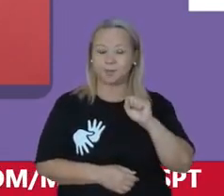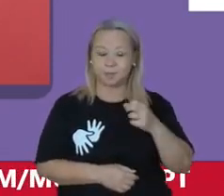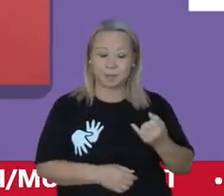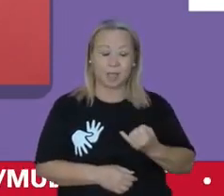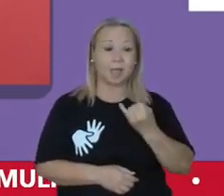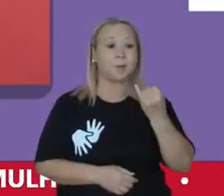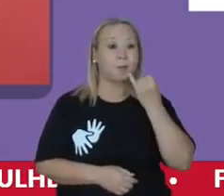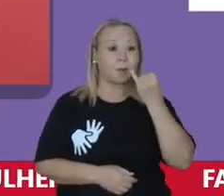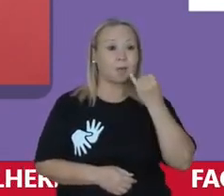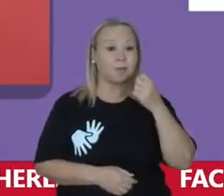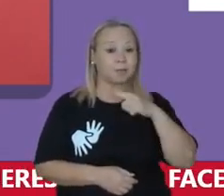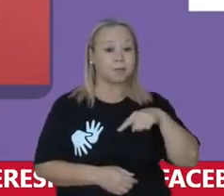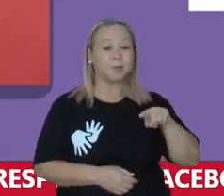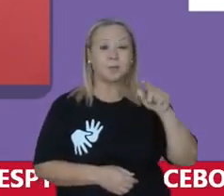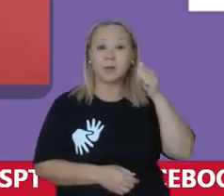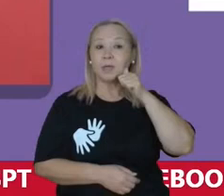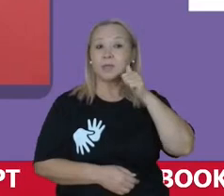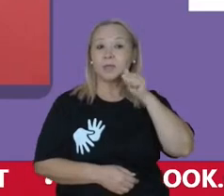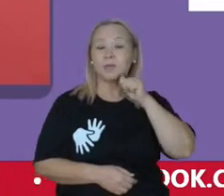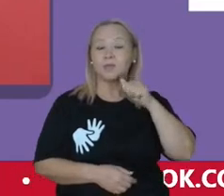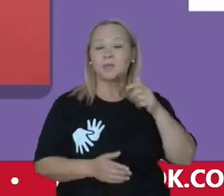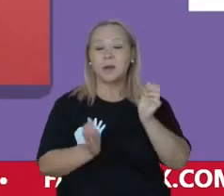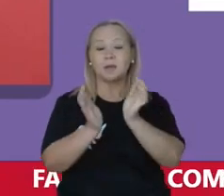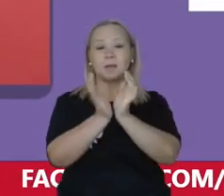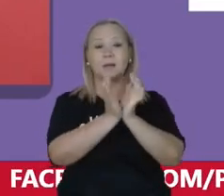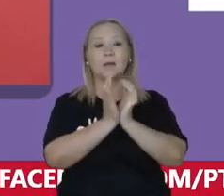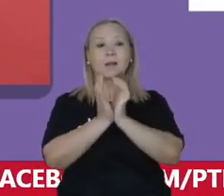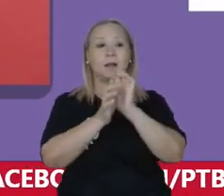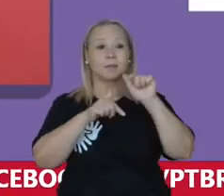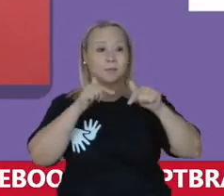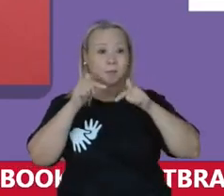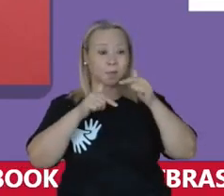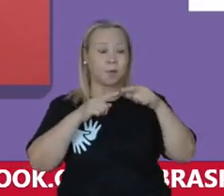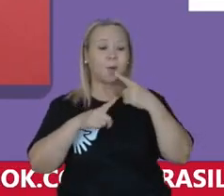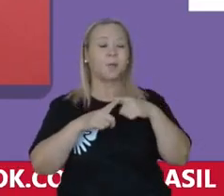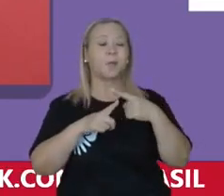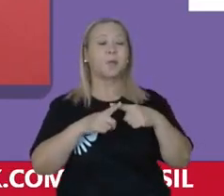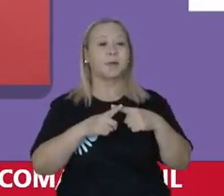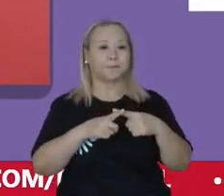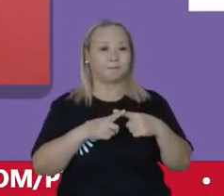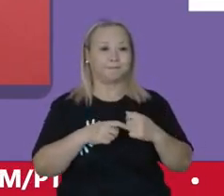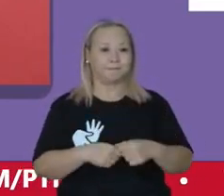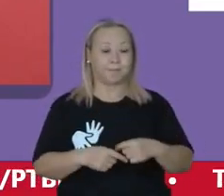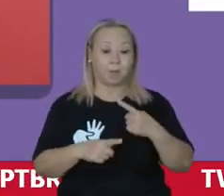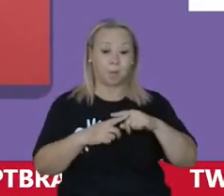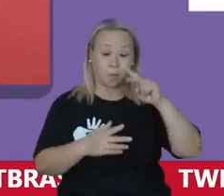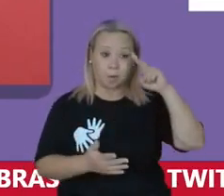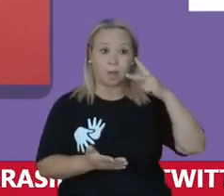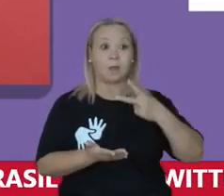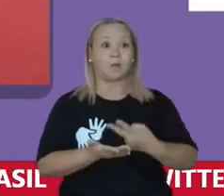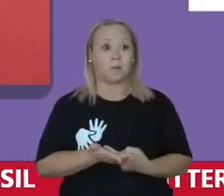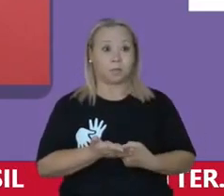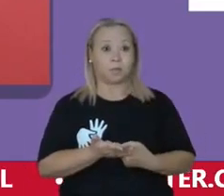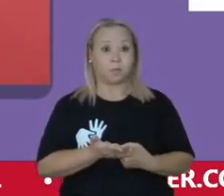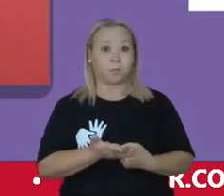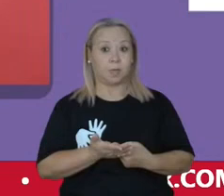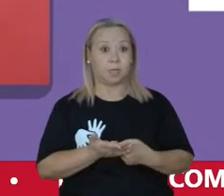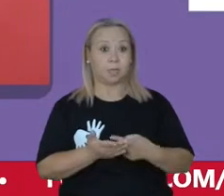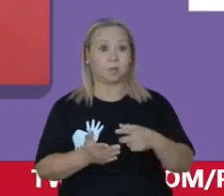importante para as mulheres da classe trabalhadora, porque há um reconhecimento e, portanto,